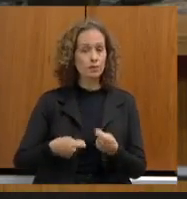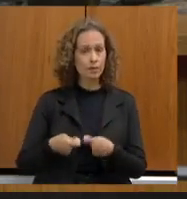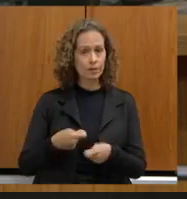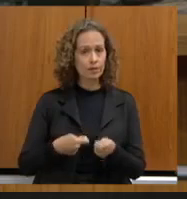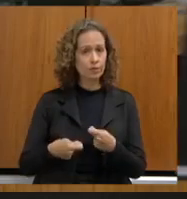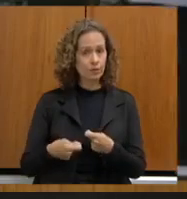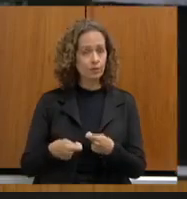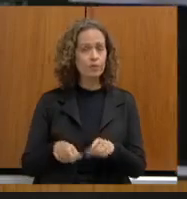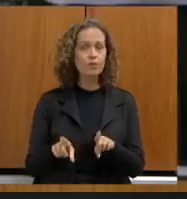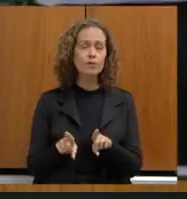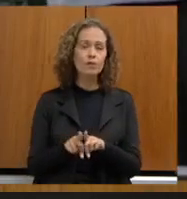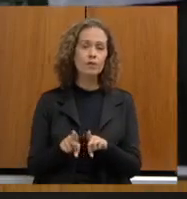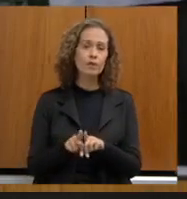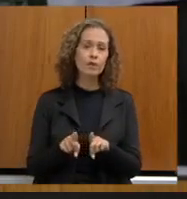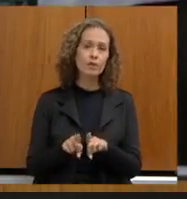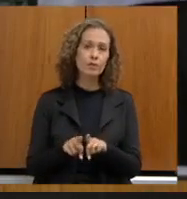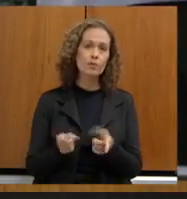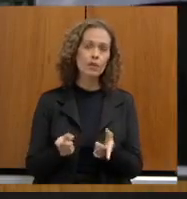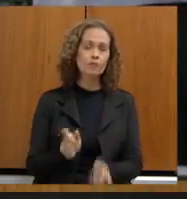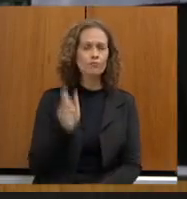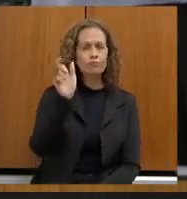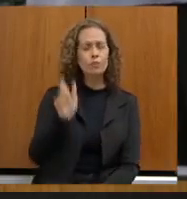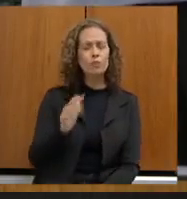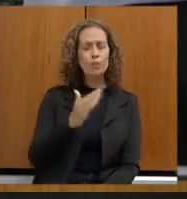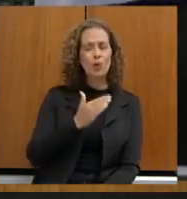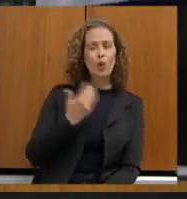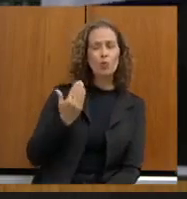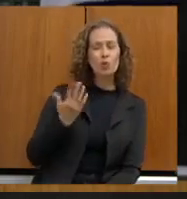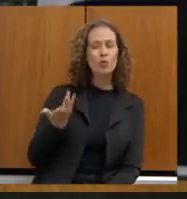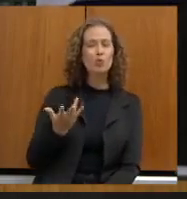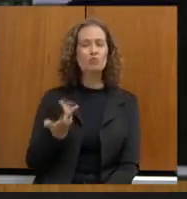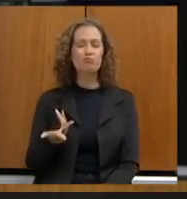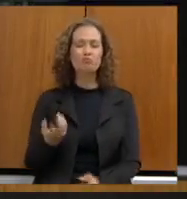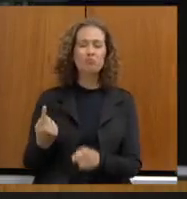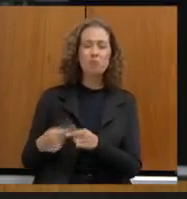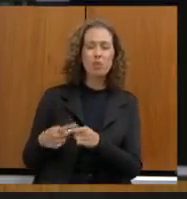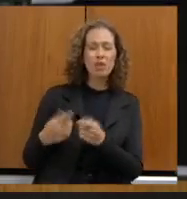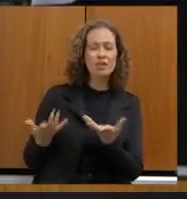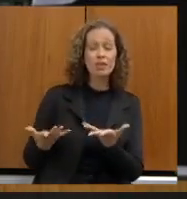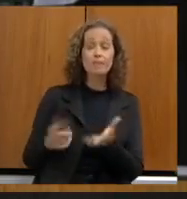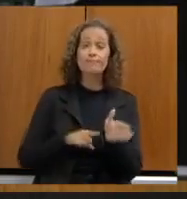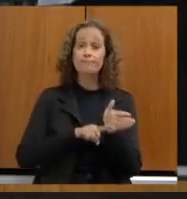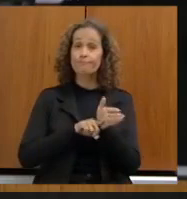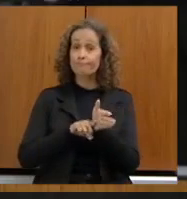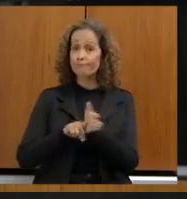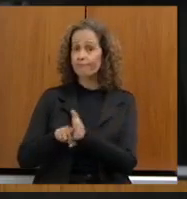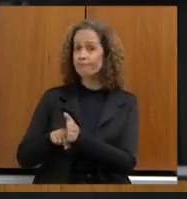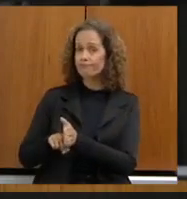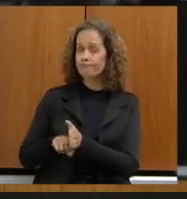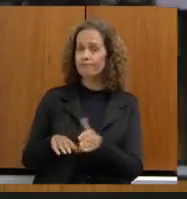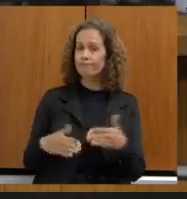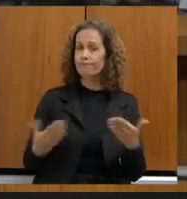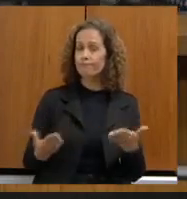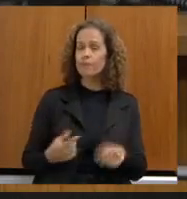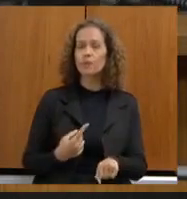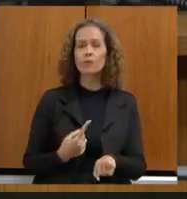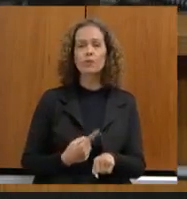e um copo suspeito então é momento é oportuno